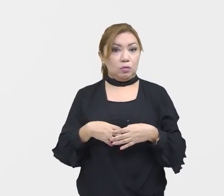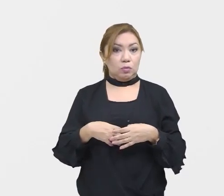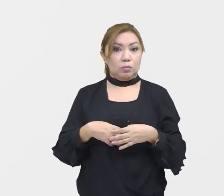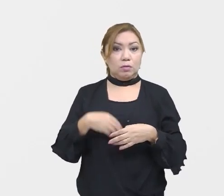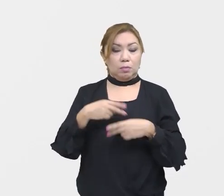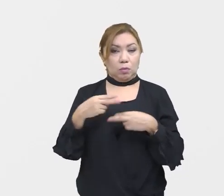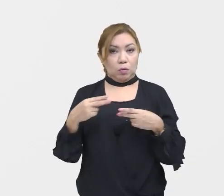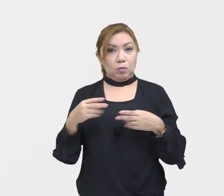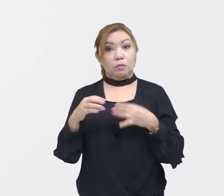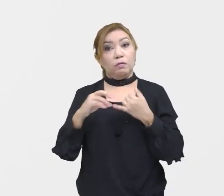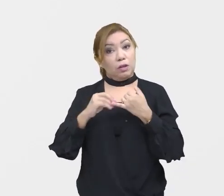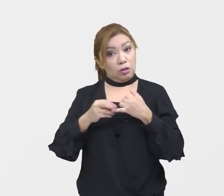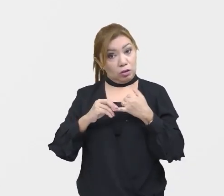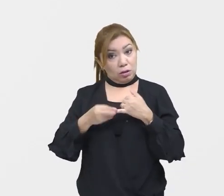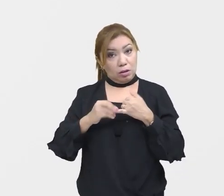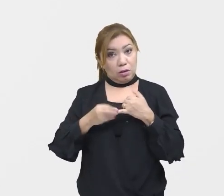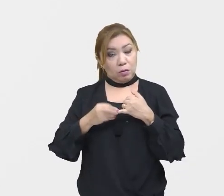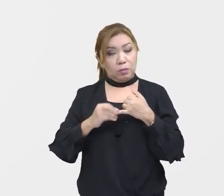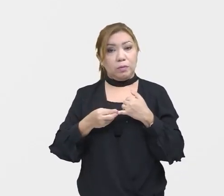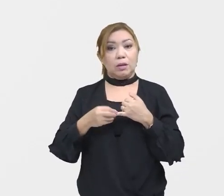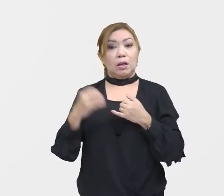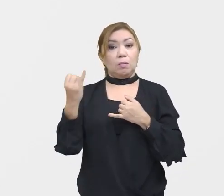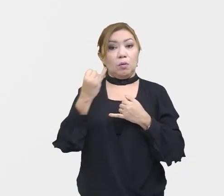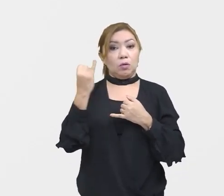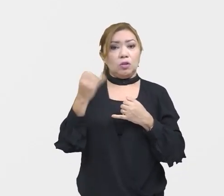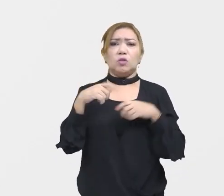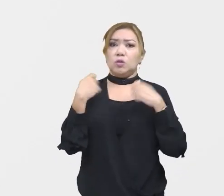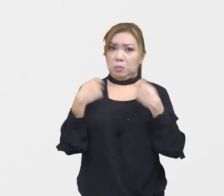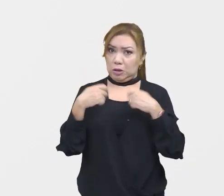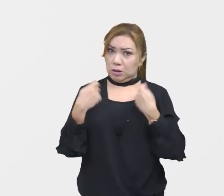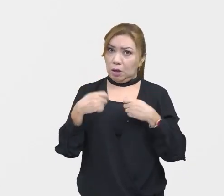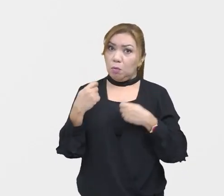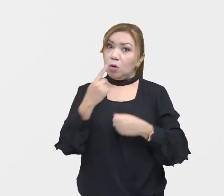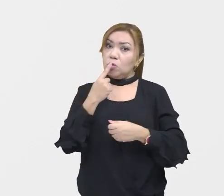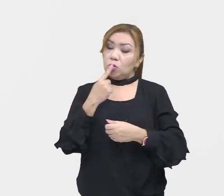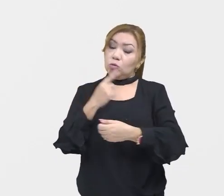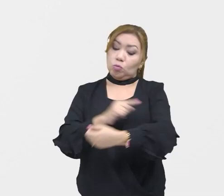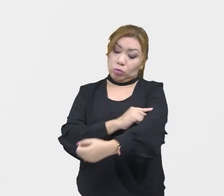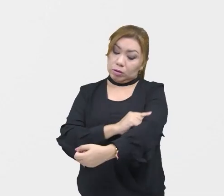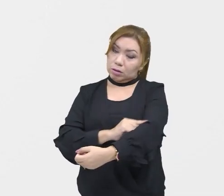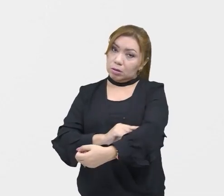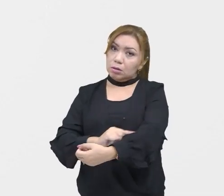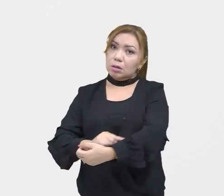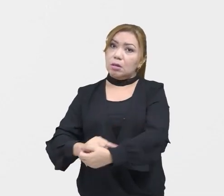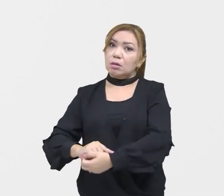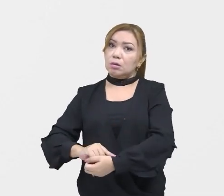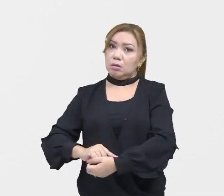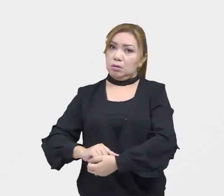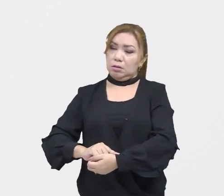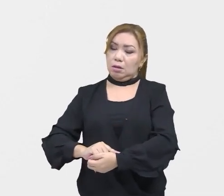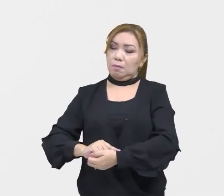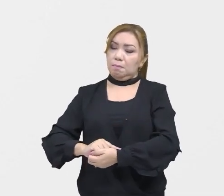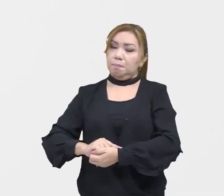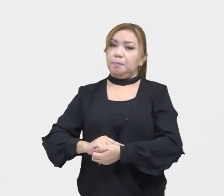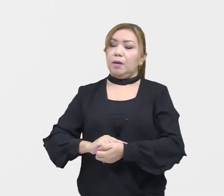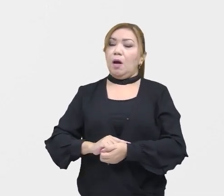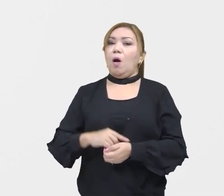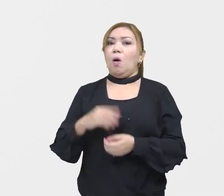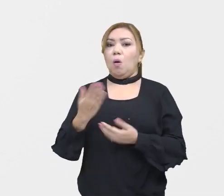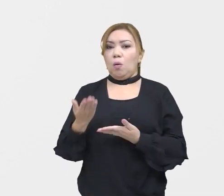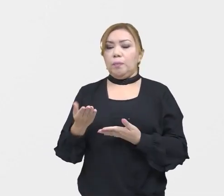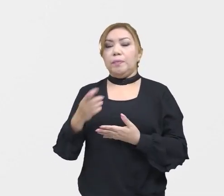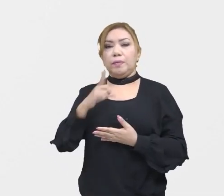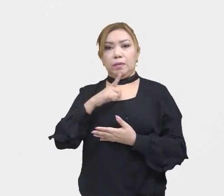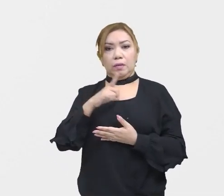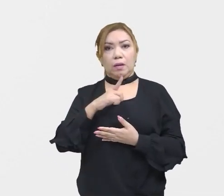de alguns alimentos que ajudam nessa circulação, como a beterraba, por